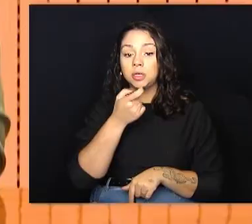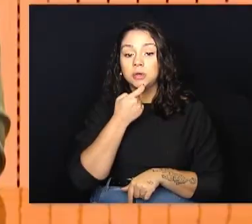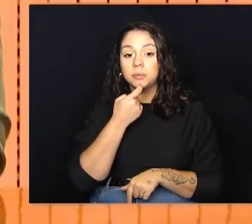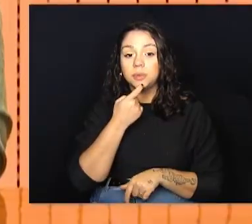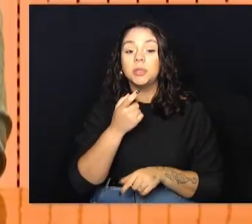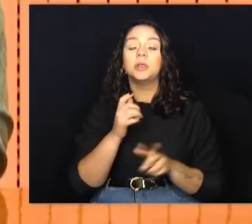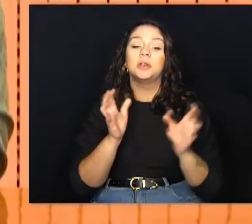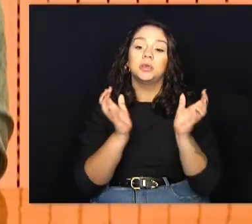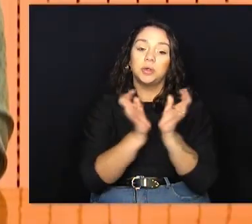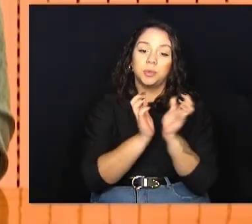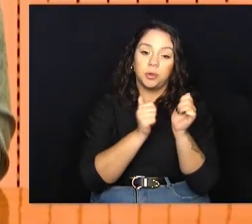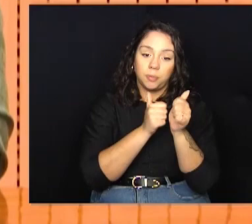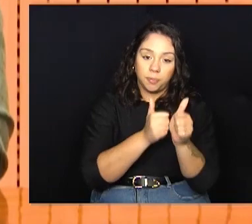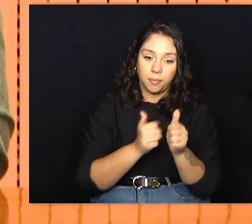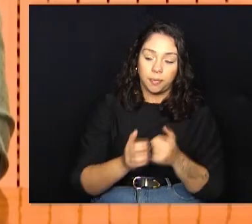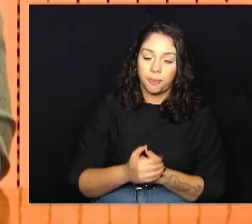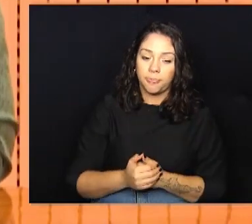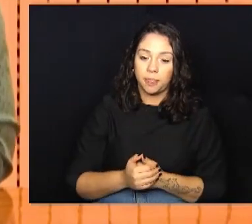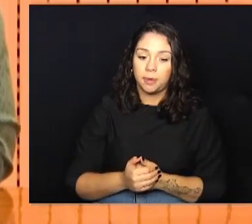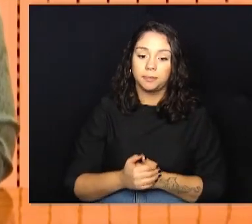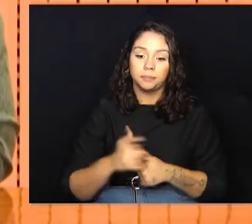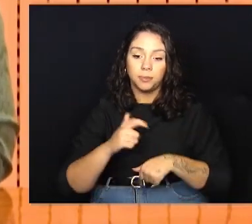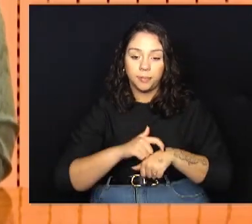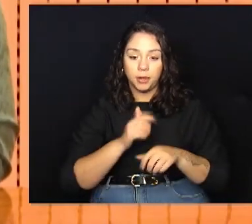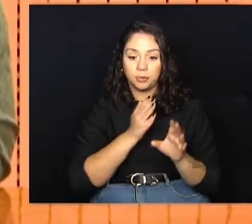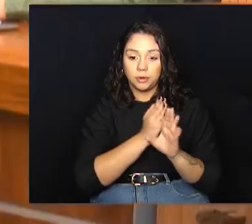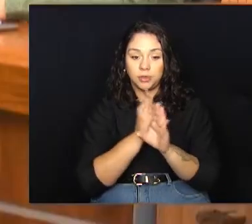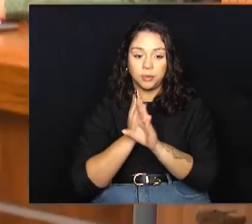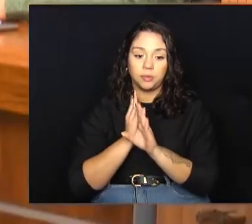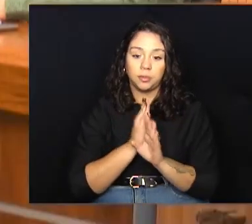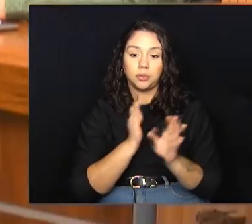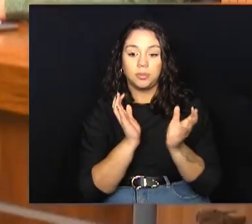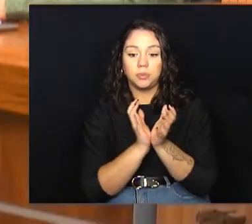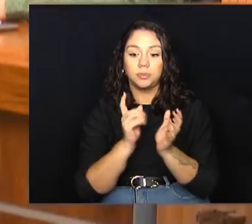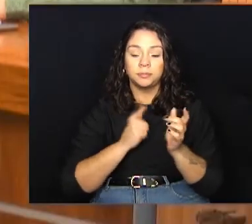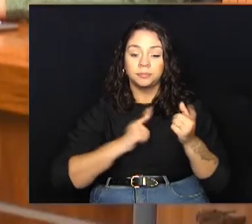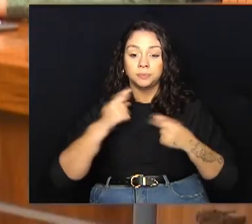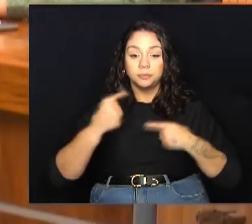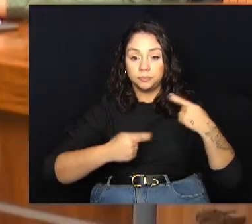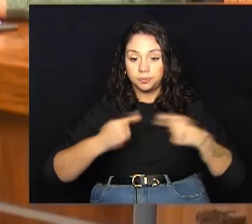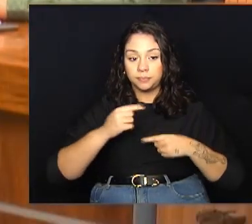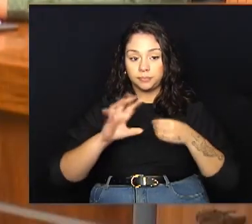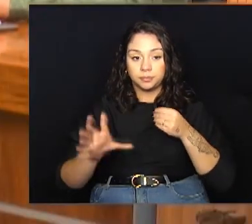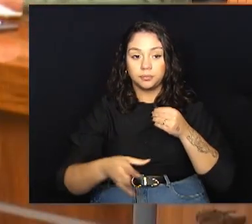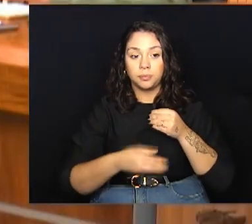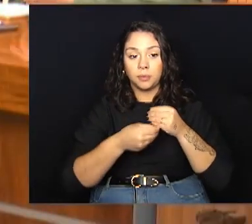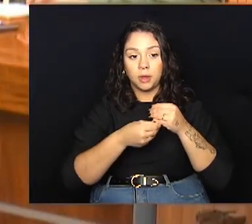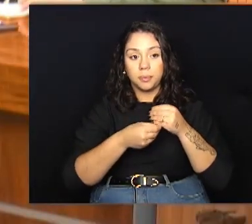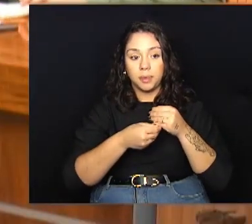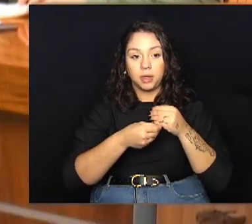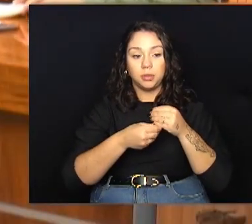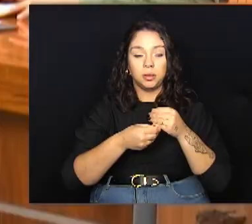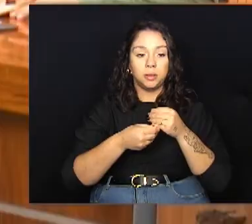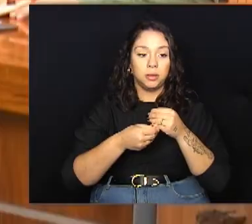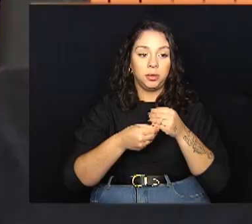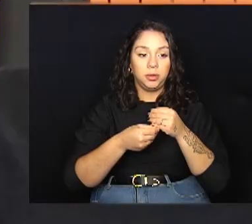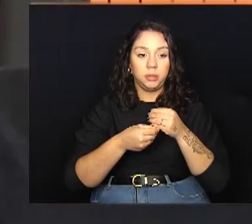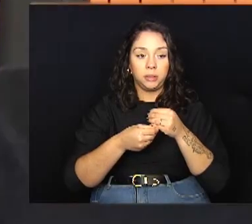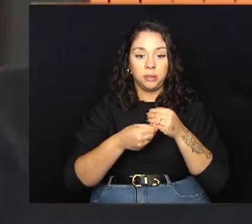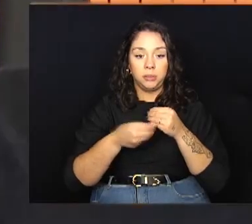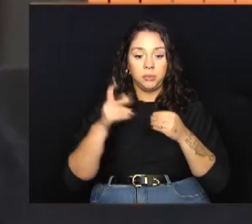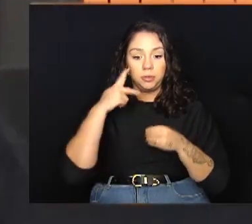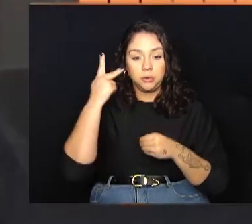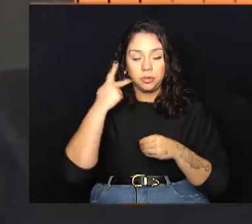acompanhando durante os encontros da comissão também foram debatidas as emendas parlamentares e os recursos destinados